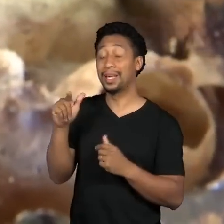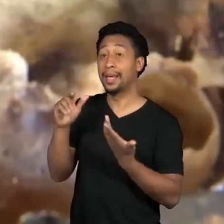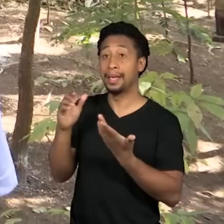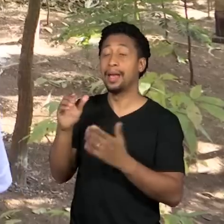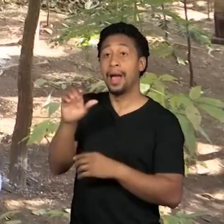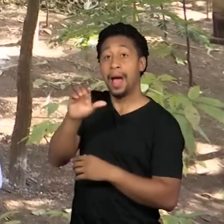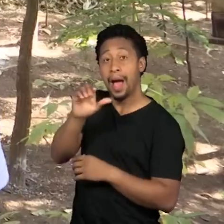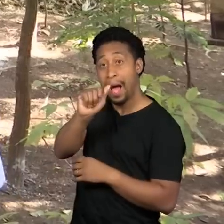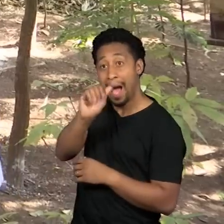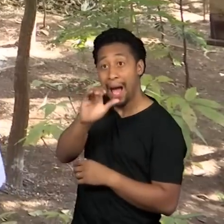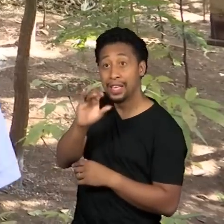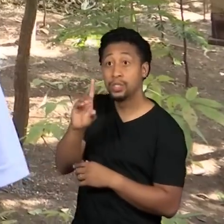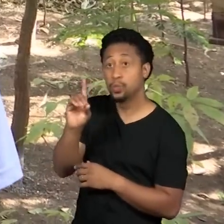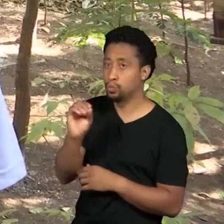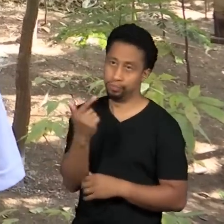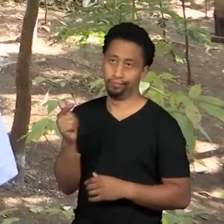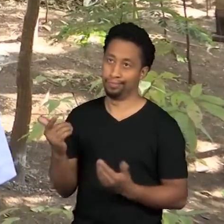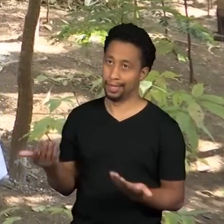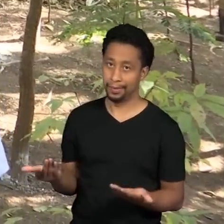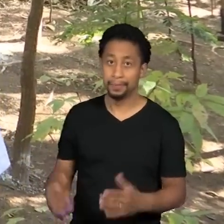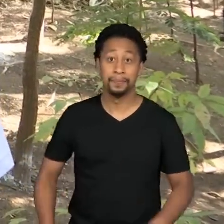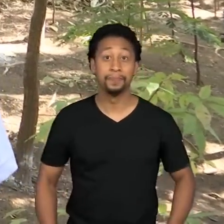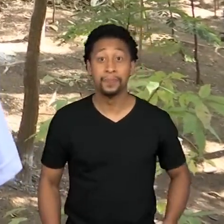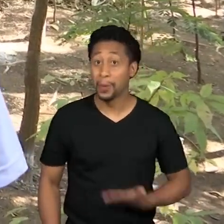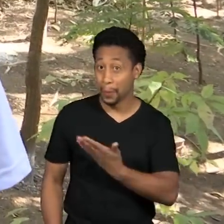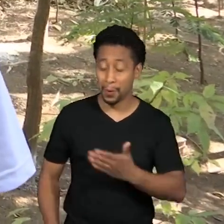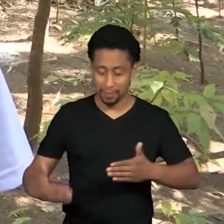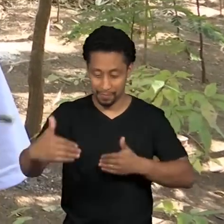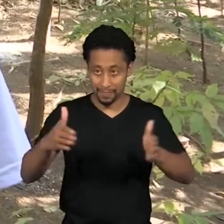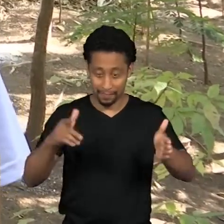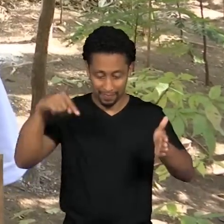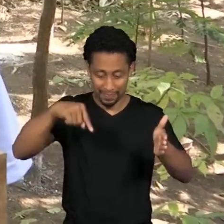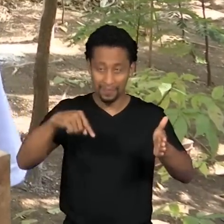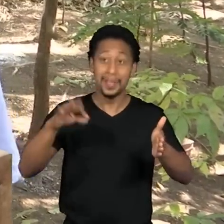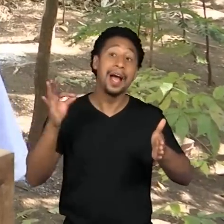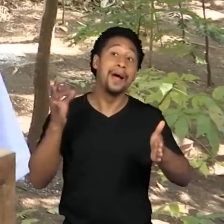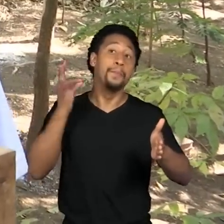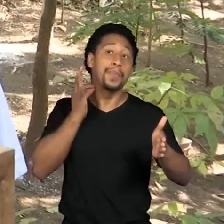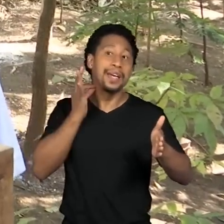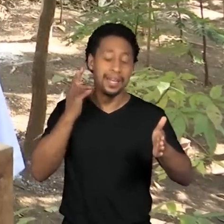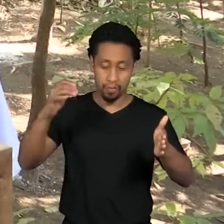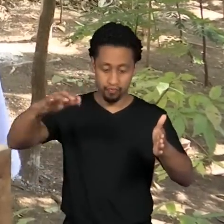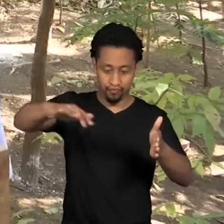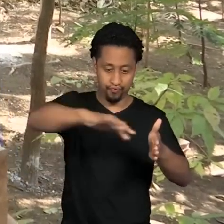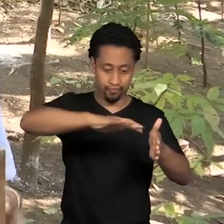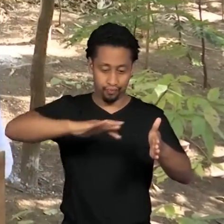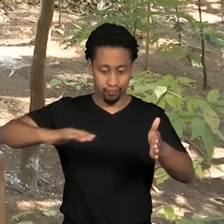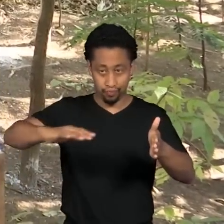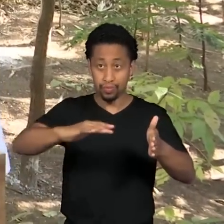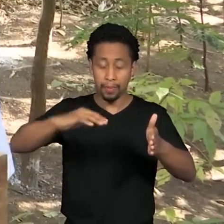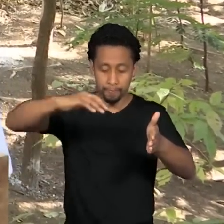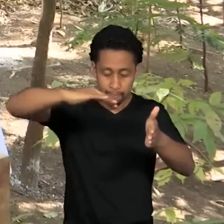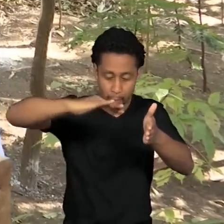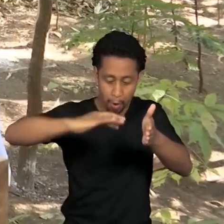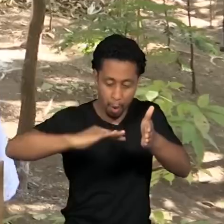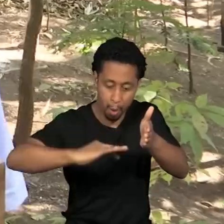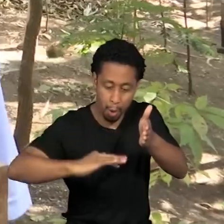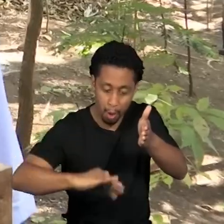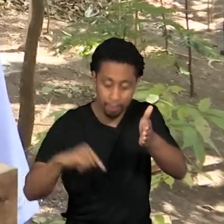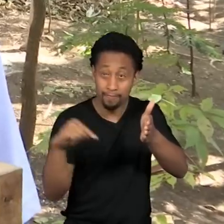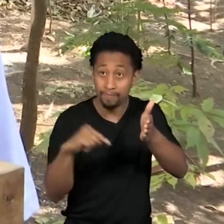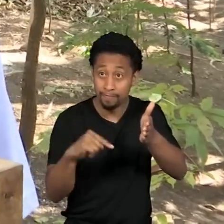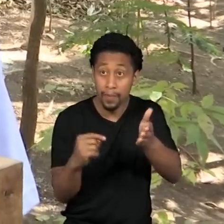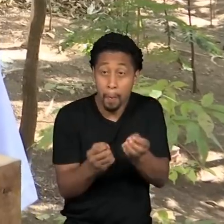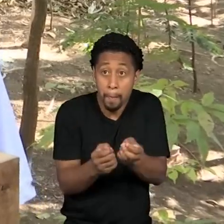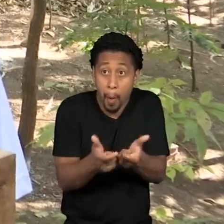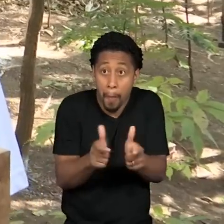delas. Embaixo aqui temos ninho e sobre ninho, e embaixo a rainha está fazendo a postura. E dessa postura vai tirar novas abelhas. A